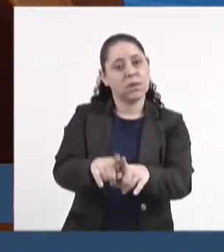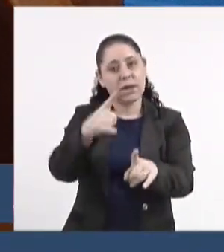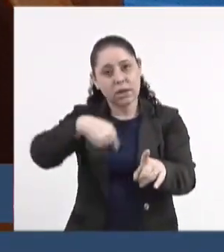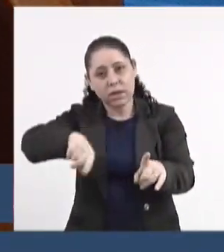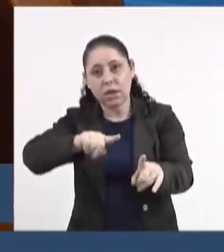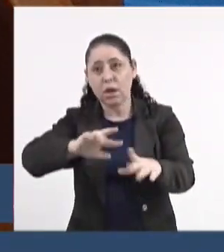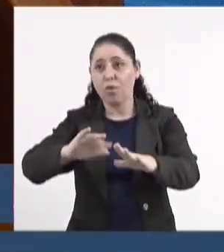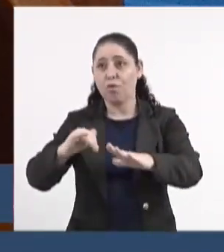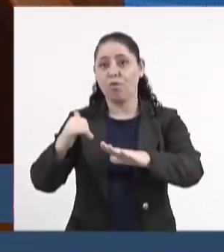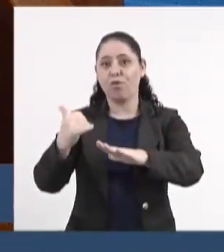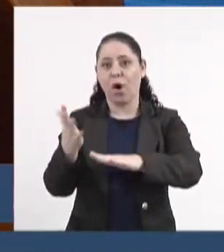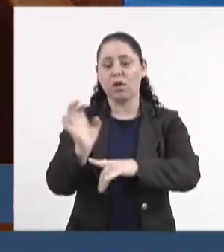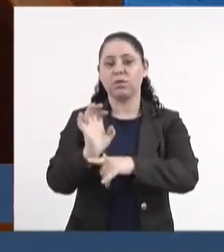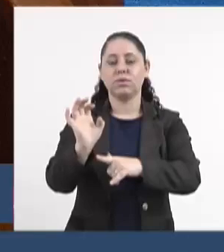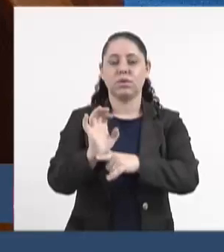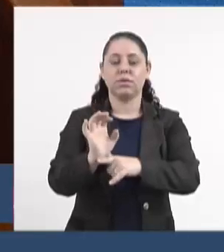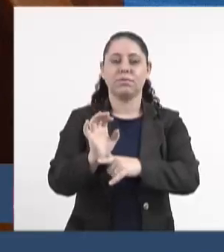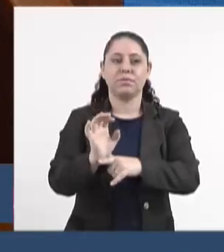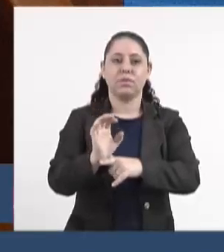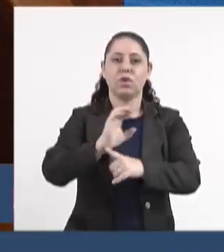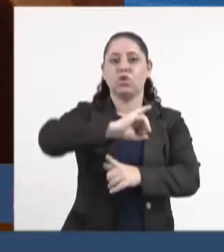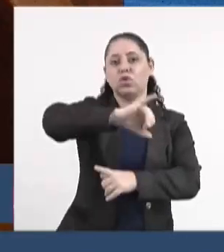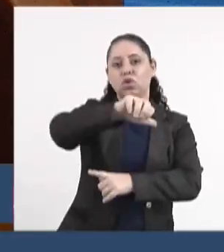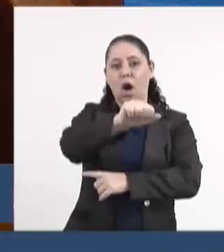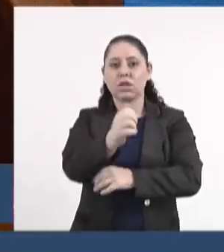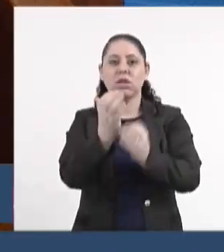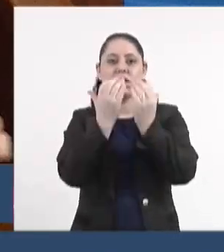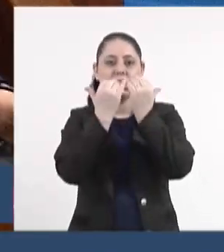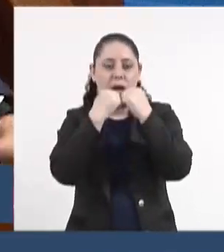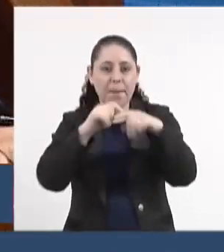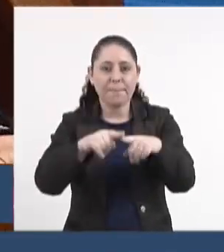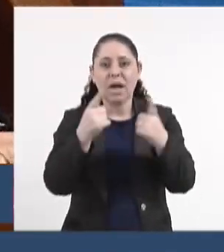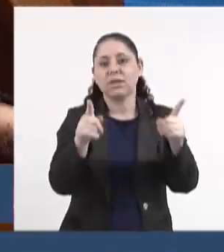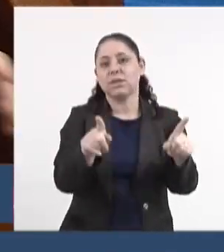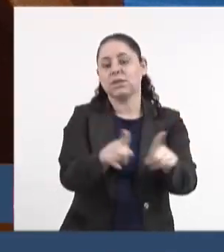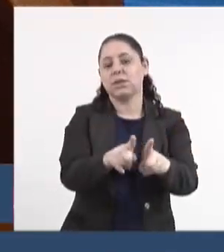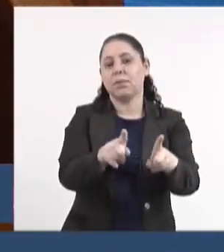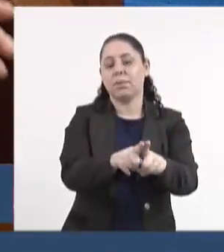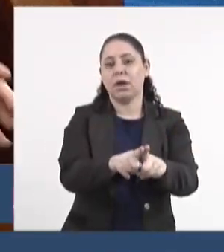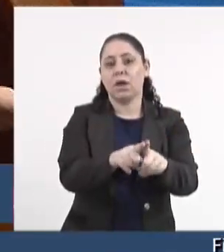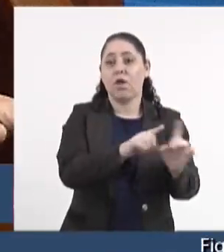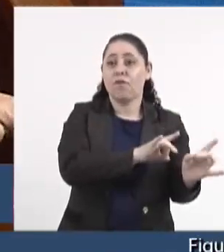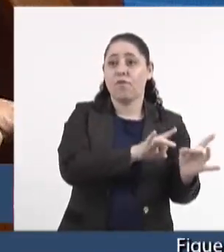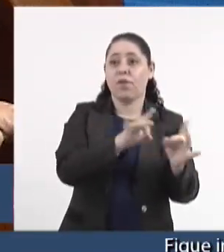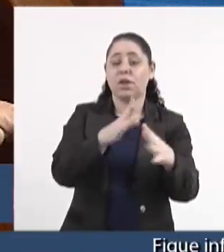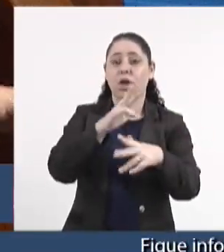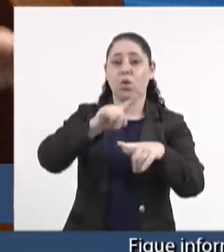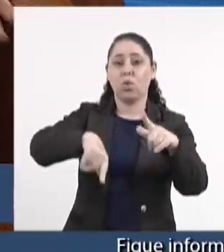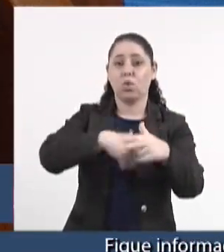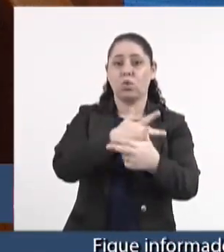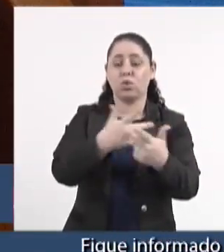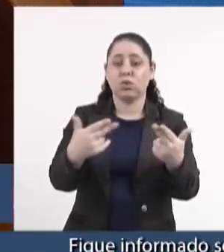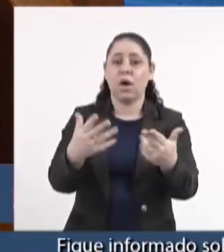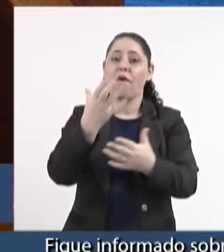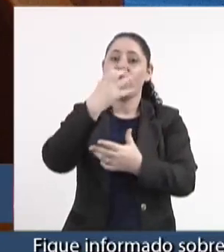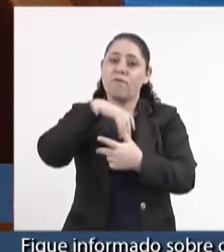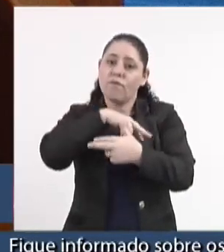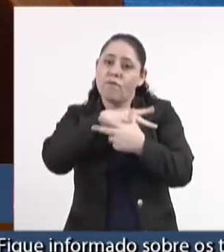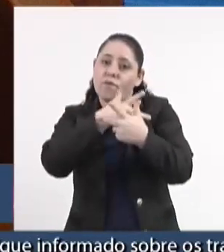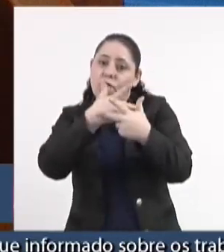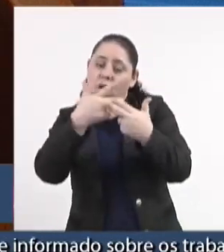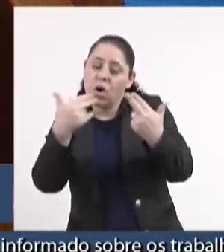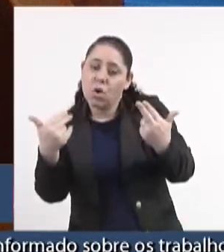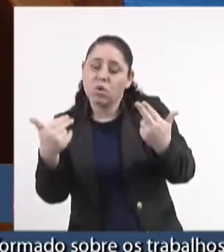exportadores de soja, de milho, mas também exportadores de frutas,